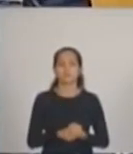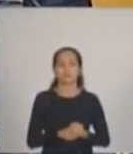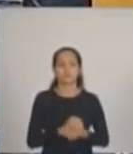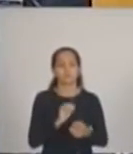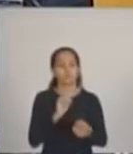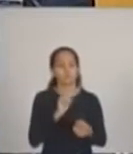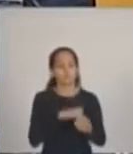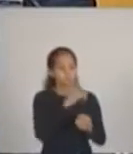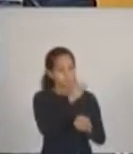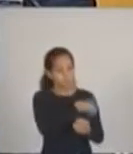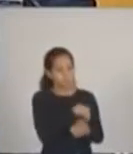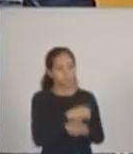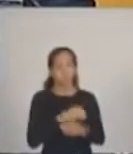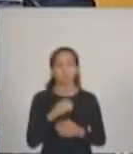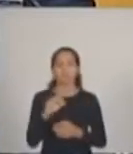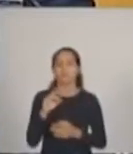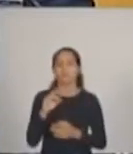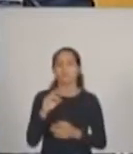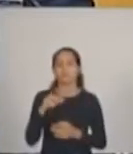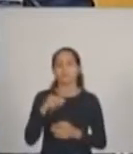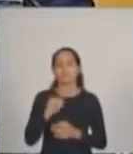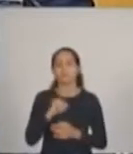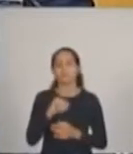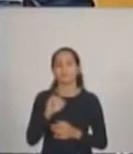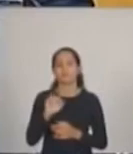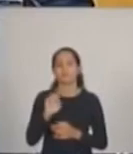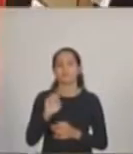Sim. Sim. Deputado Majeski.